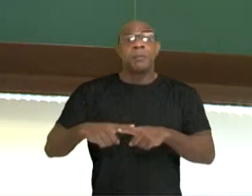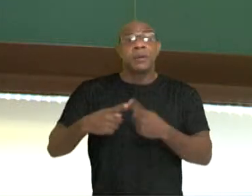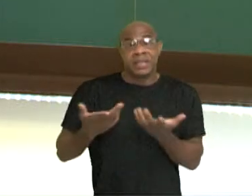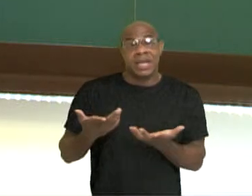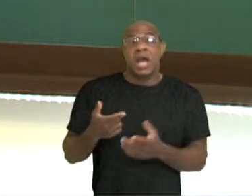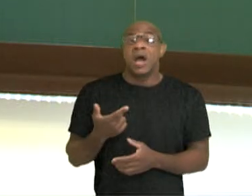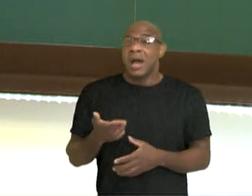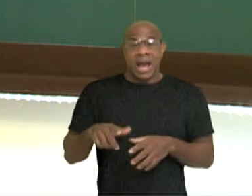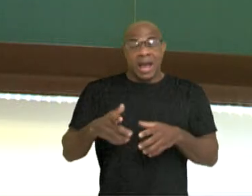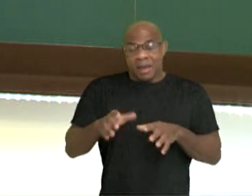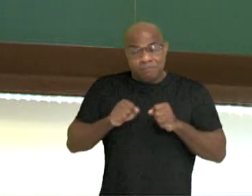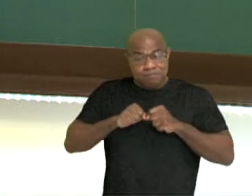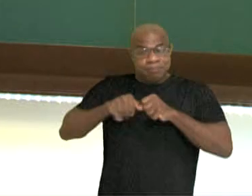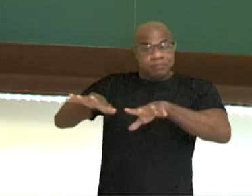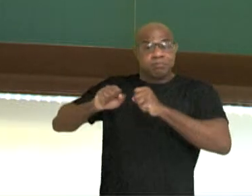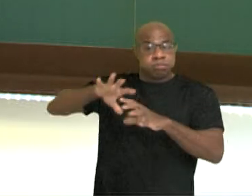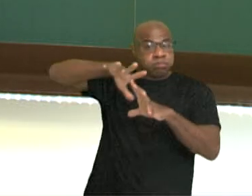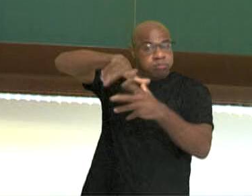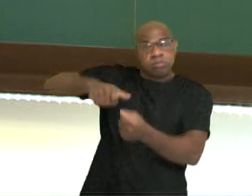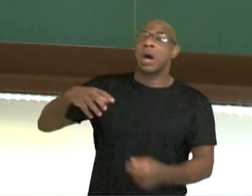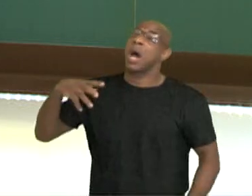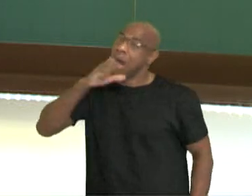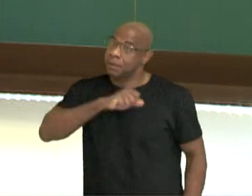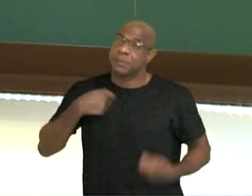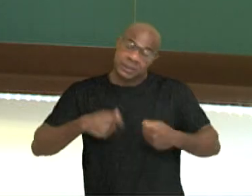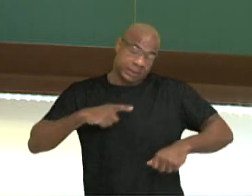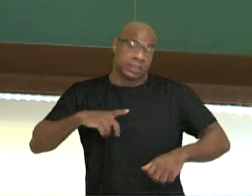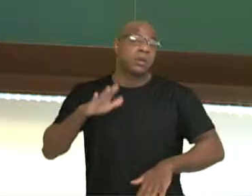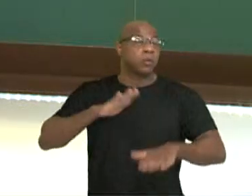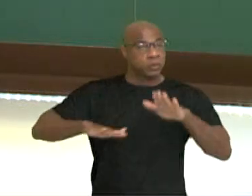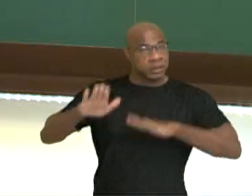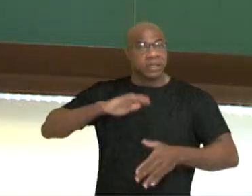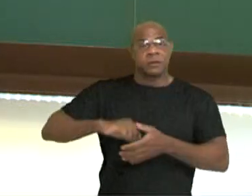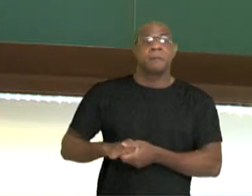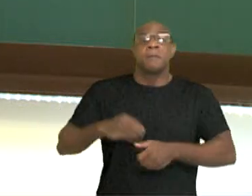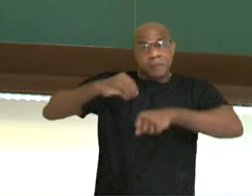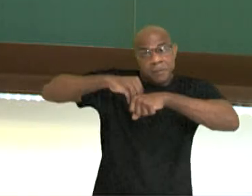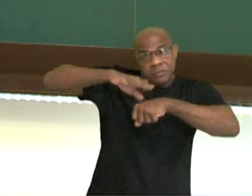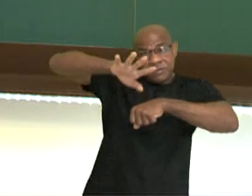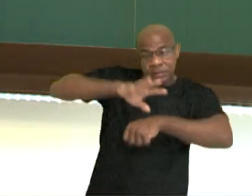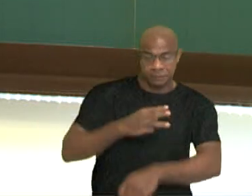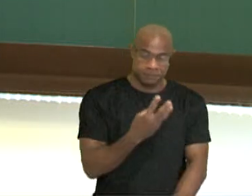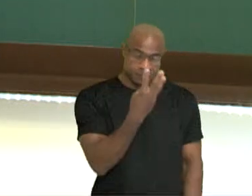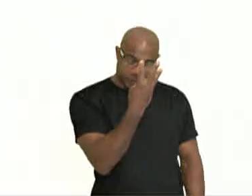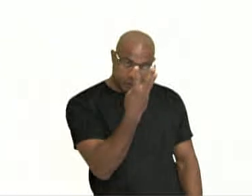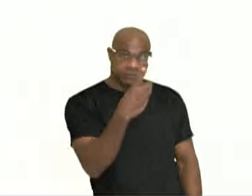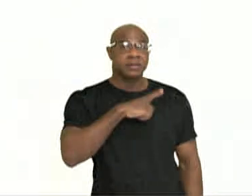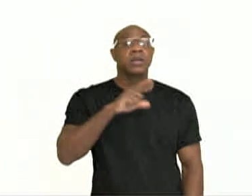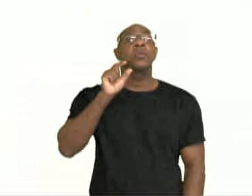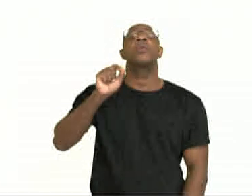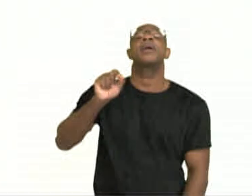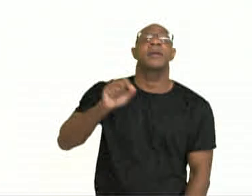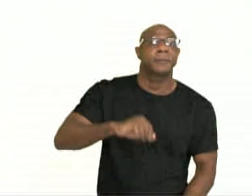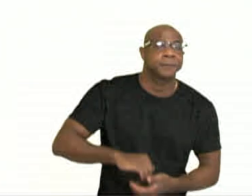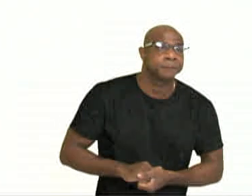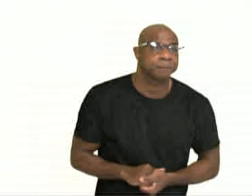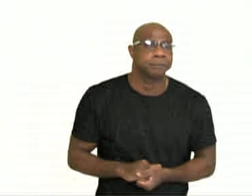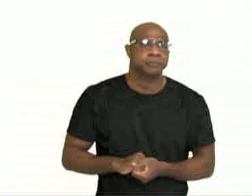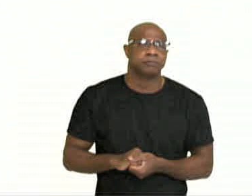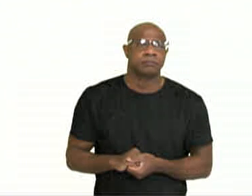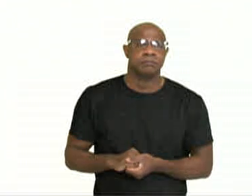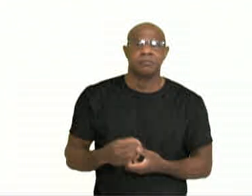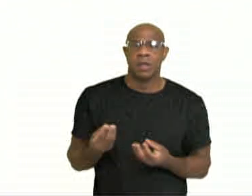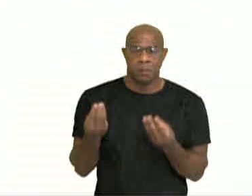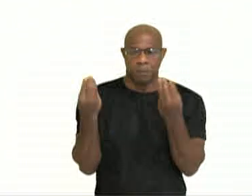Então, é muito importante esse cuidado. Na dica 3, nós temos o seguinte: expor-se nas